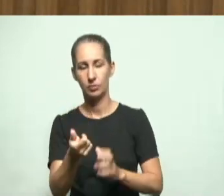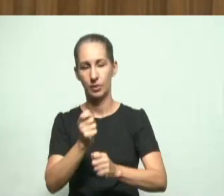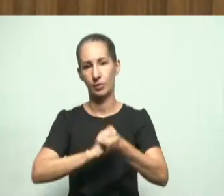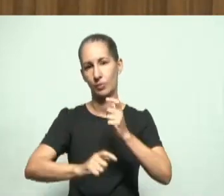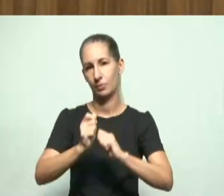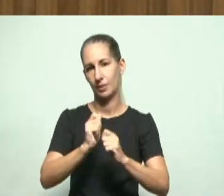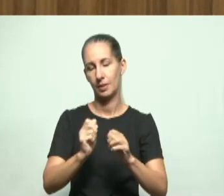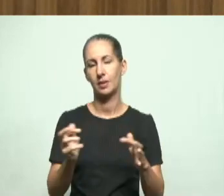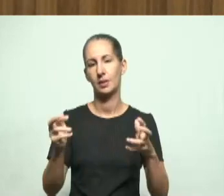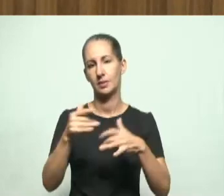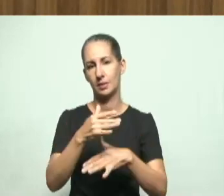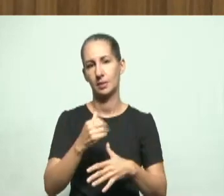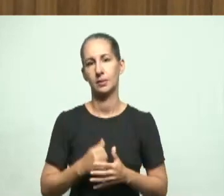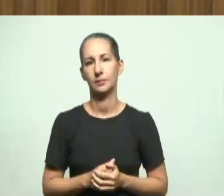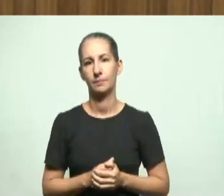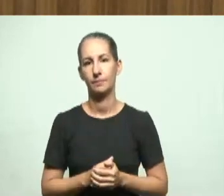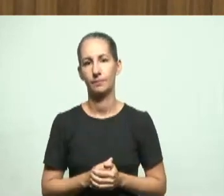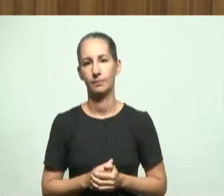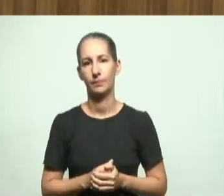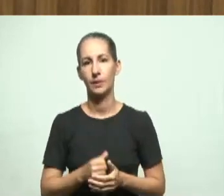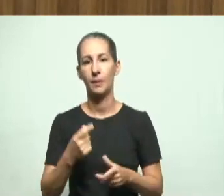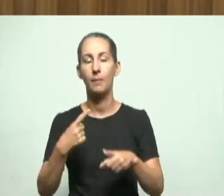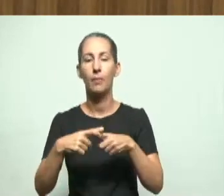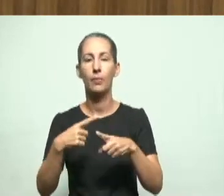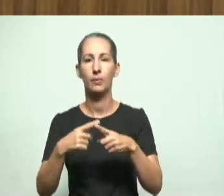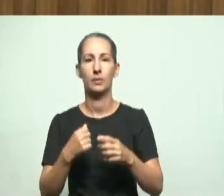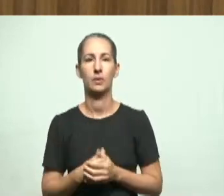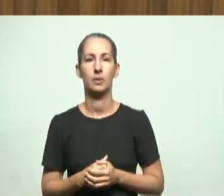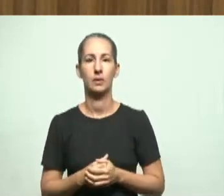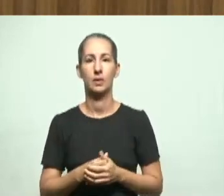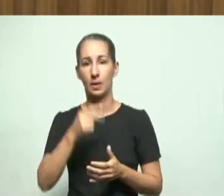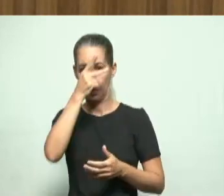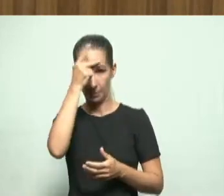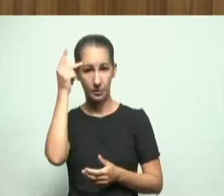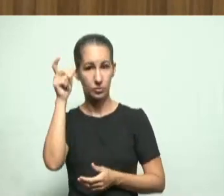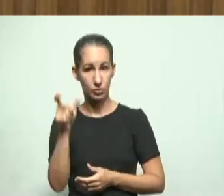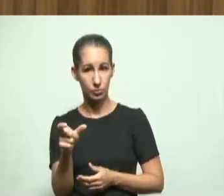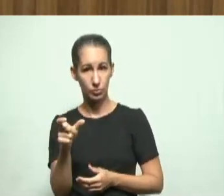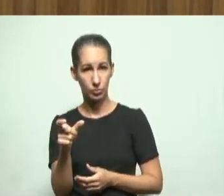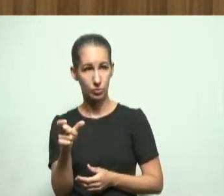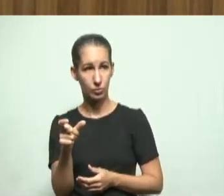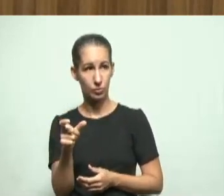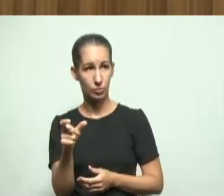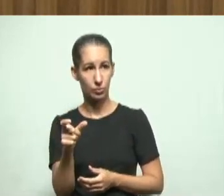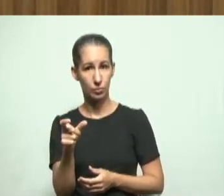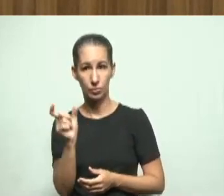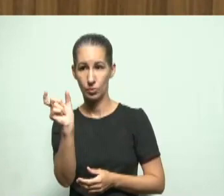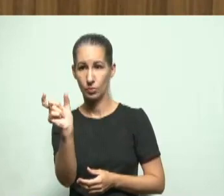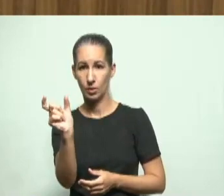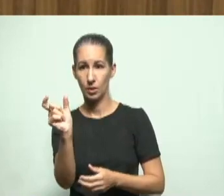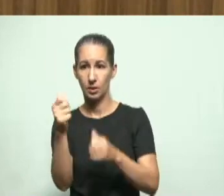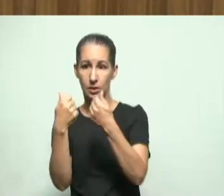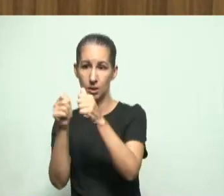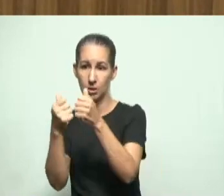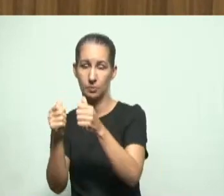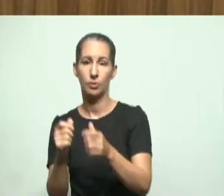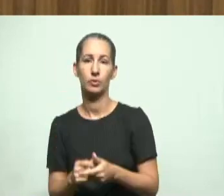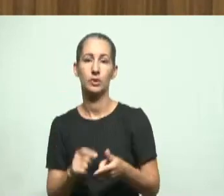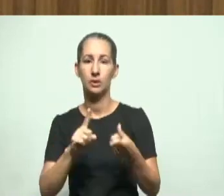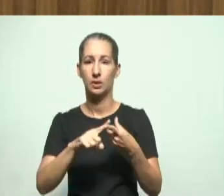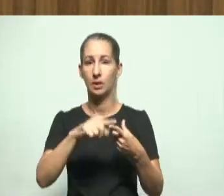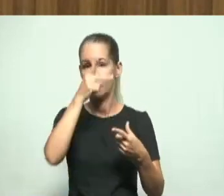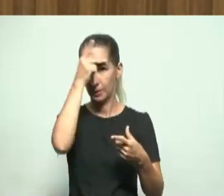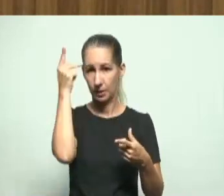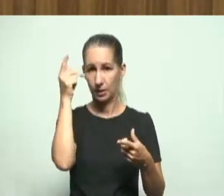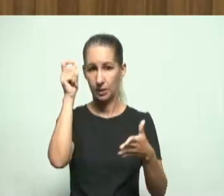cidade. Porque as pessoas, o empregador deixou de dar o vale transporte e também o empregado também deixou